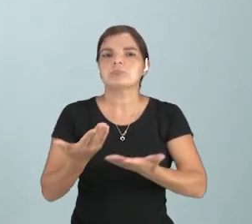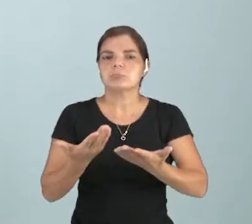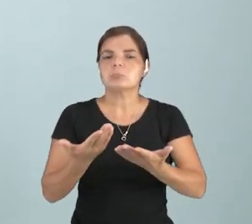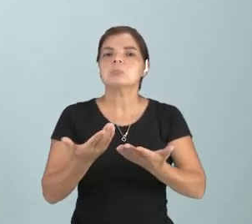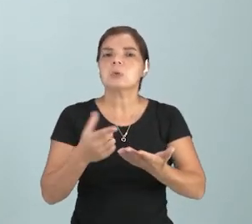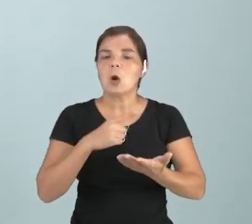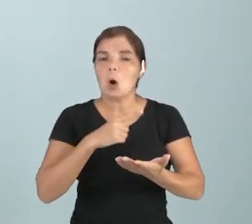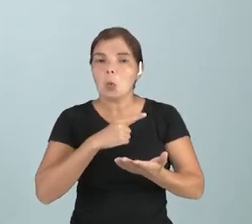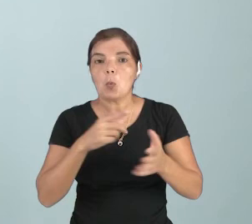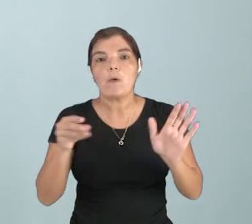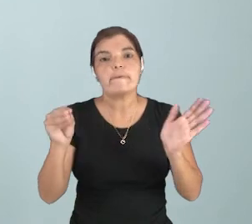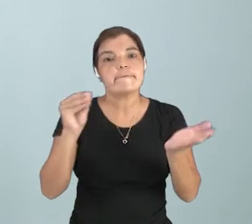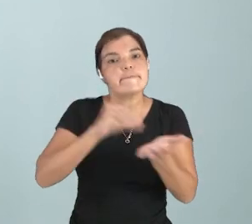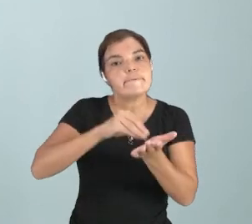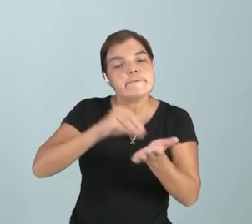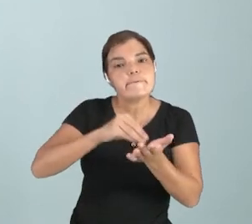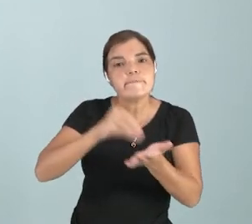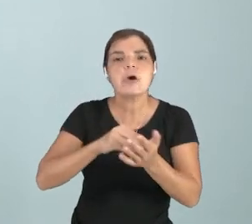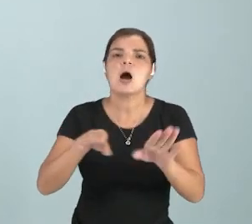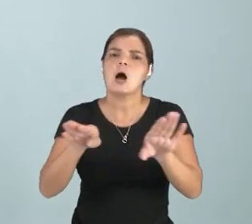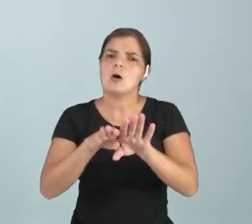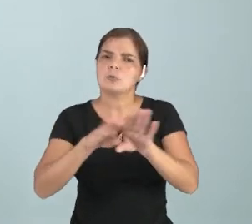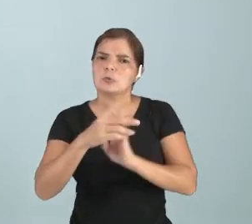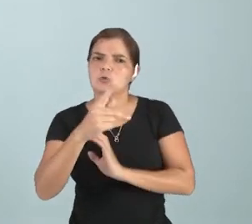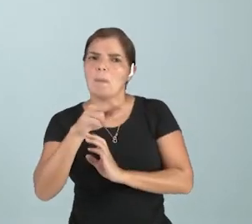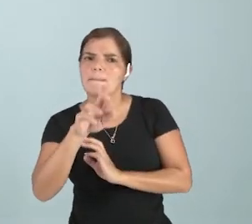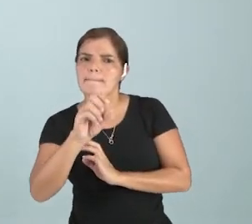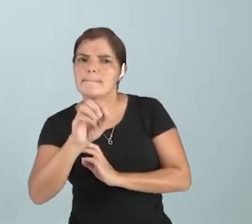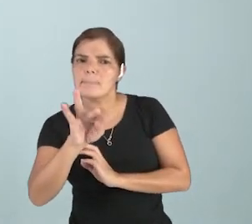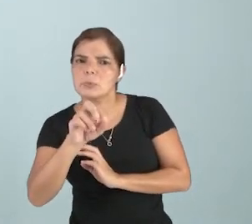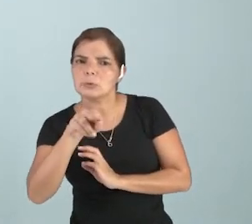alguma proteína que foi mal codificada,